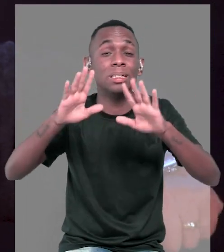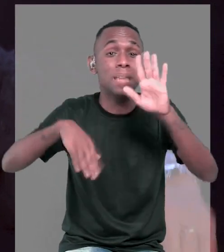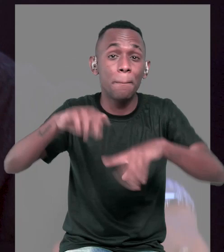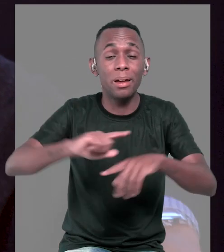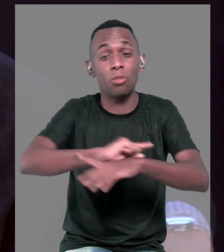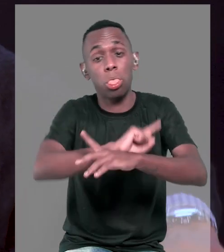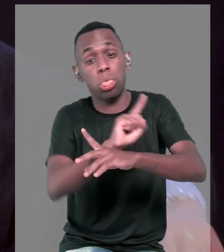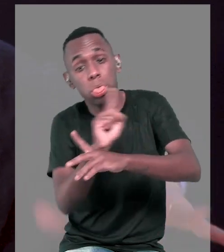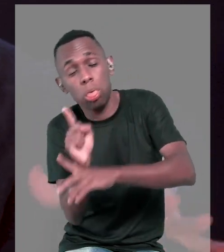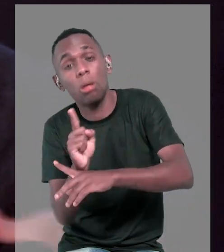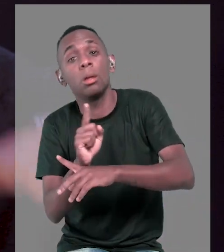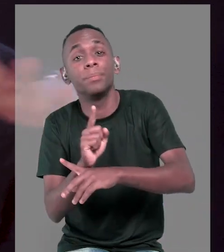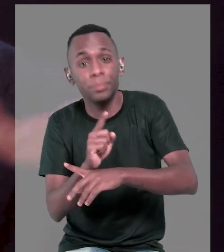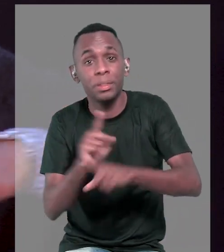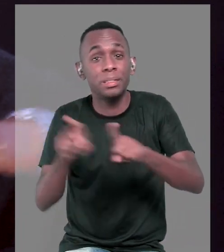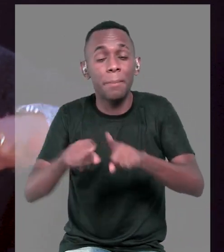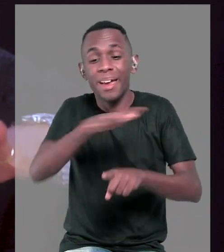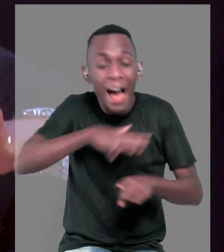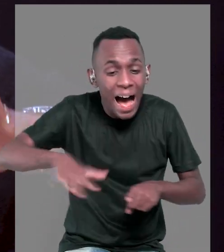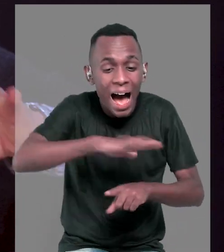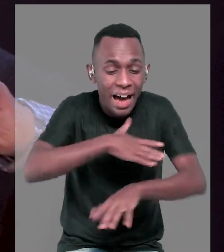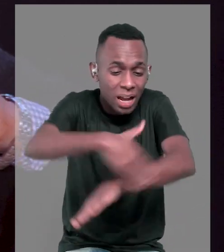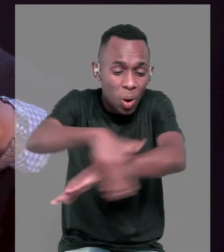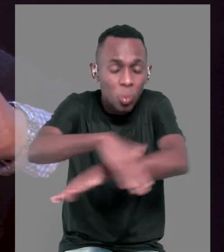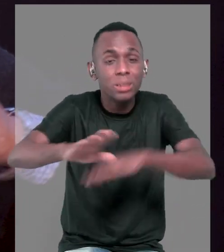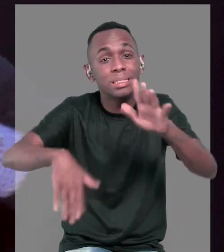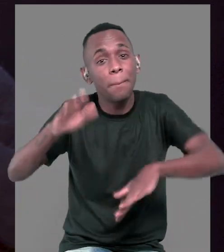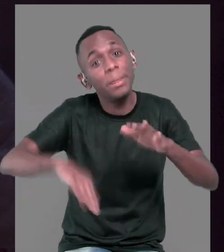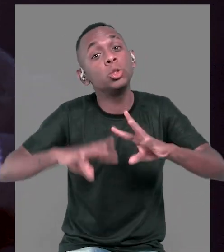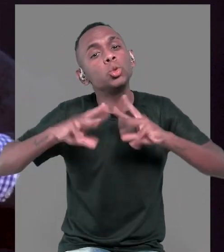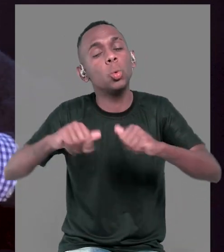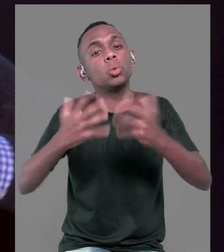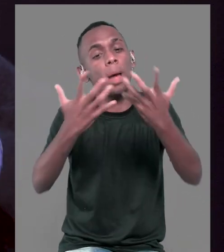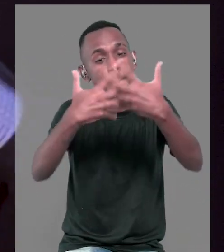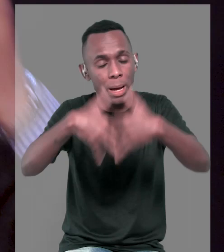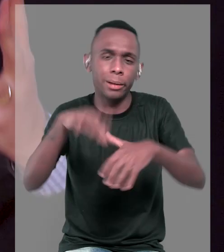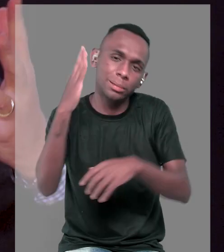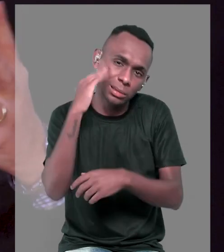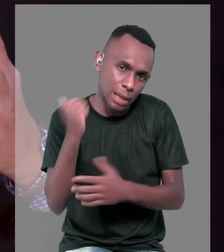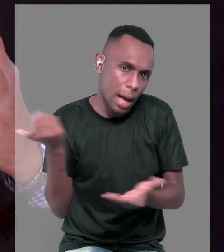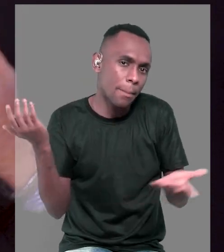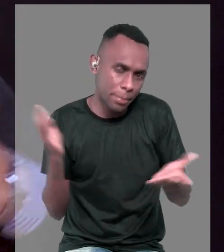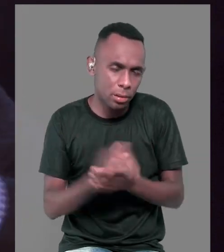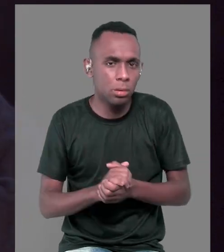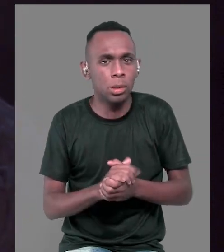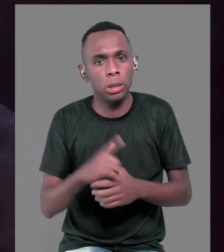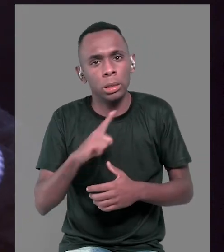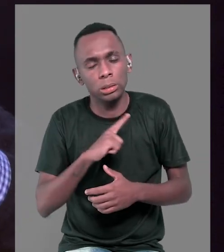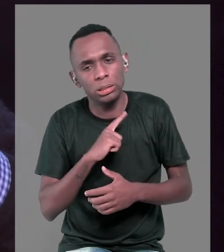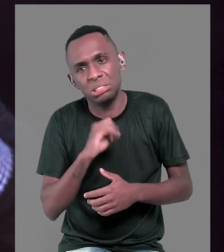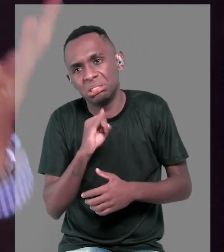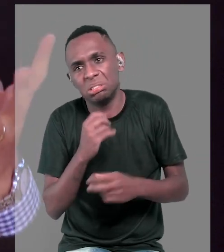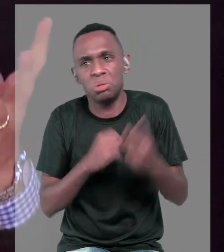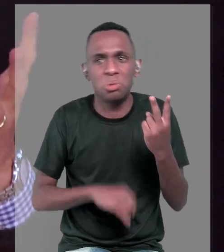do terreno. Tudo isso a máquina sabe. Ela tem lá, não sei se 2, se 15, se